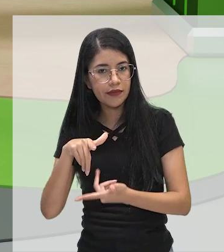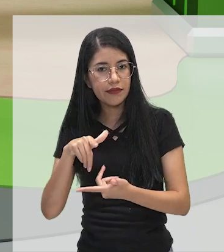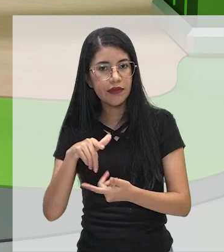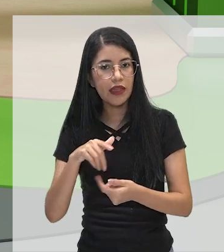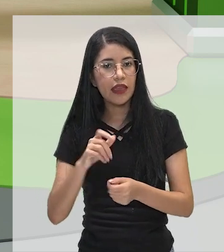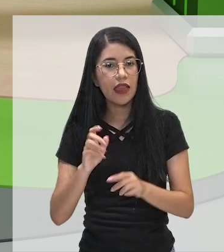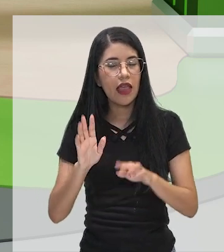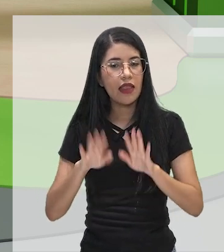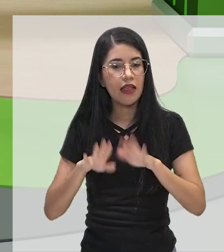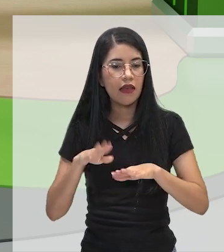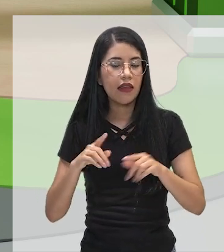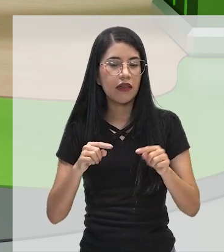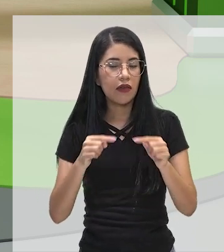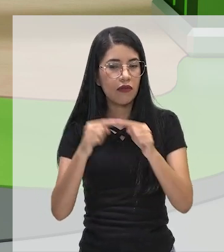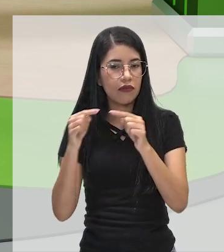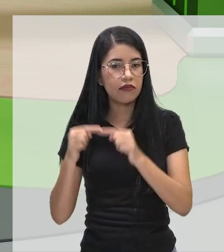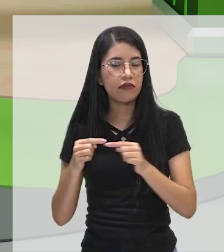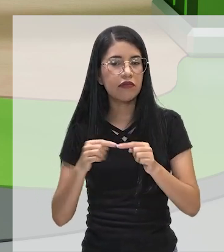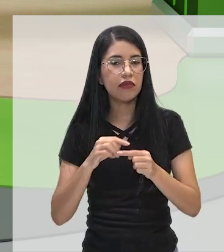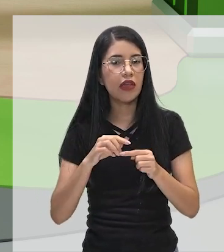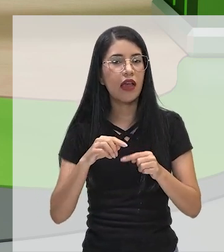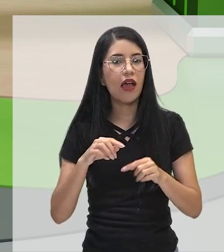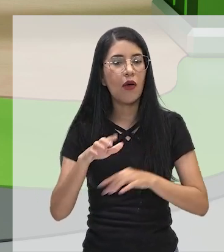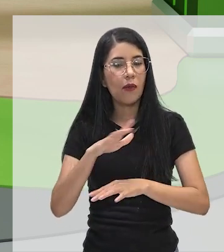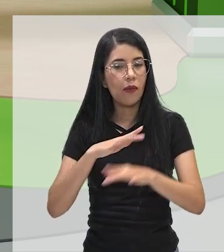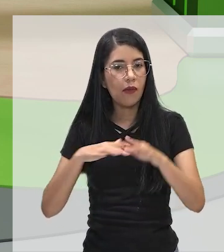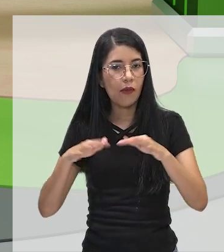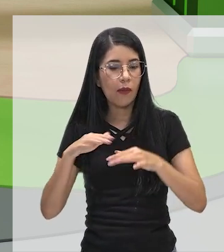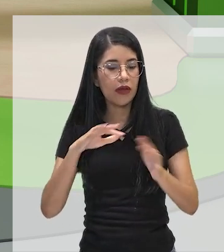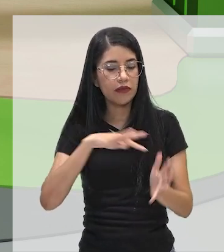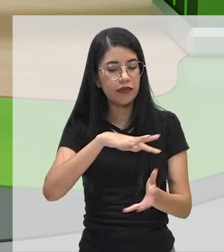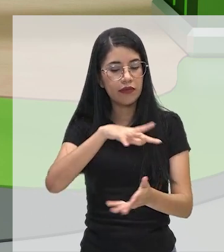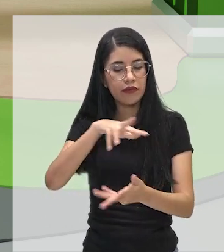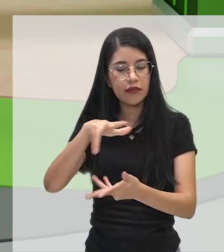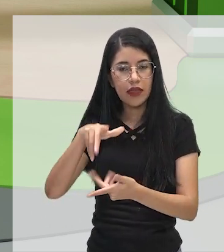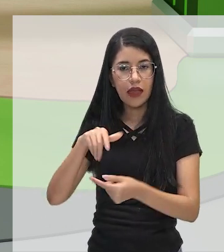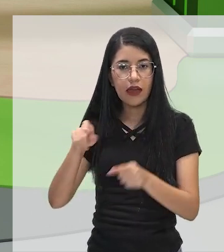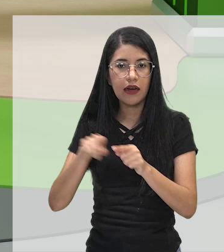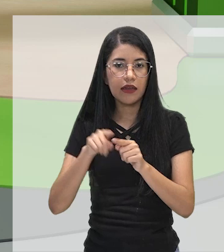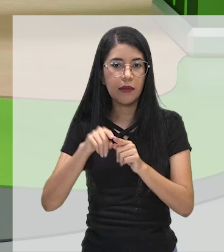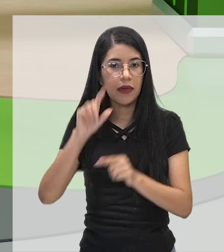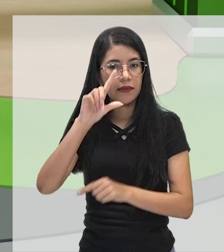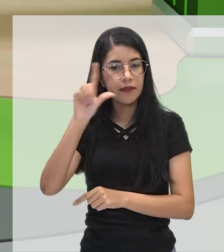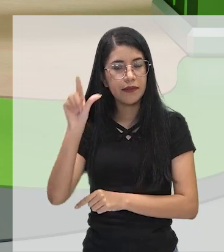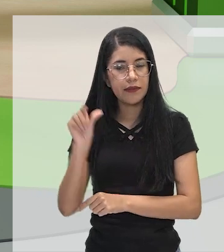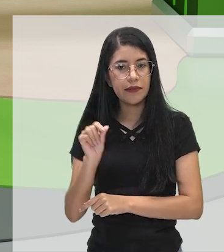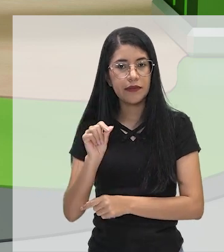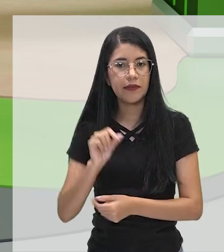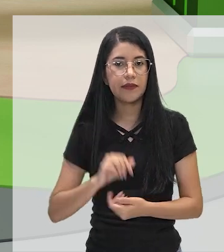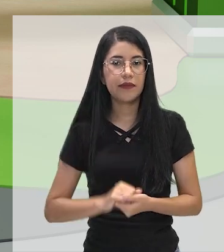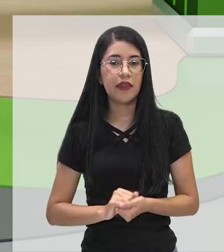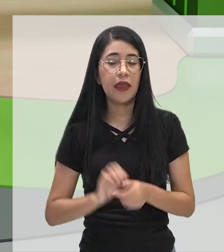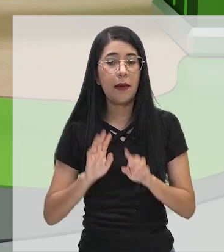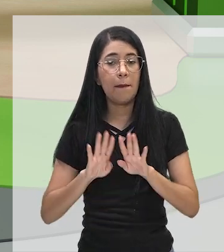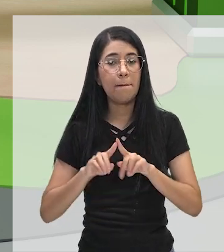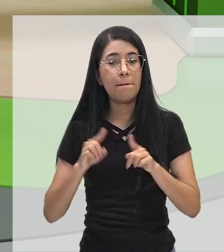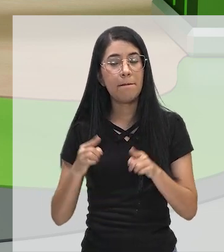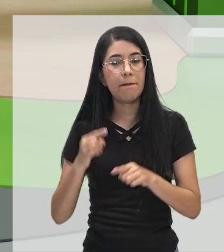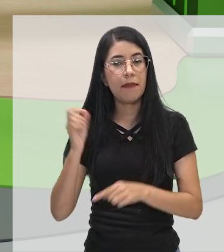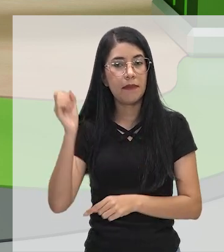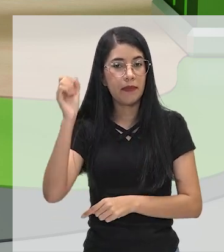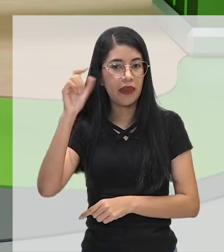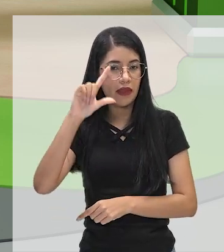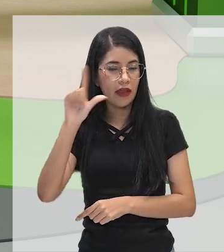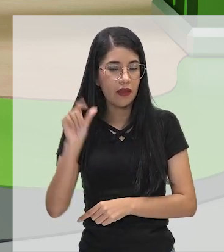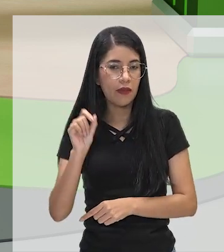decorrência desses movimentos ali que a Terra realiza e a Lua também, mas que vai influenciar, a Lua está influenciando aqui na dinâmica